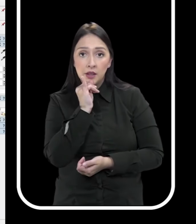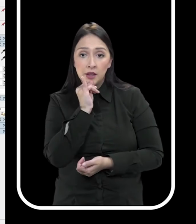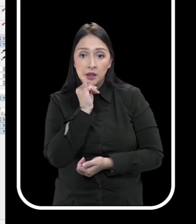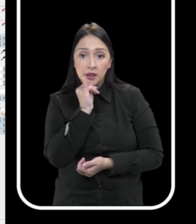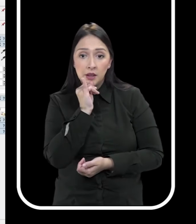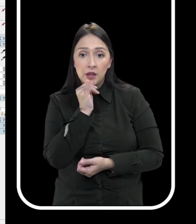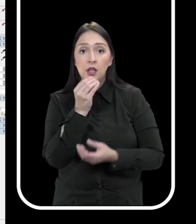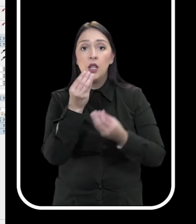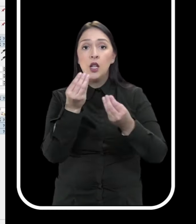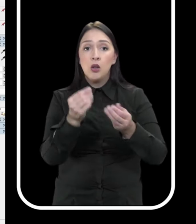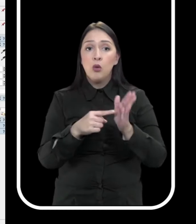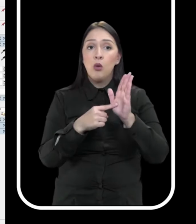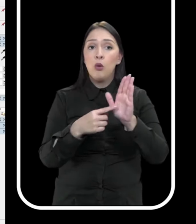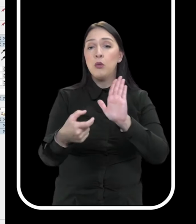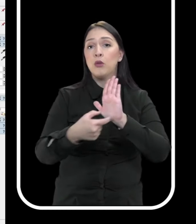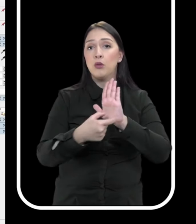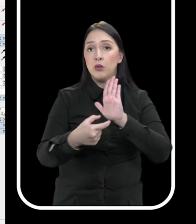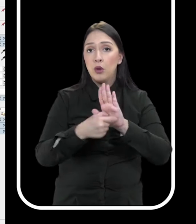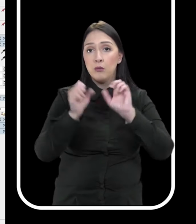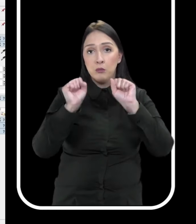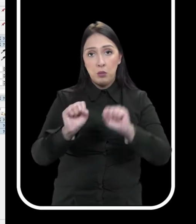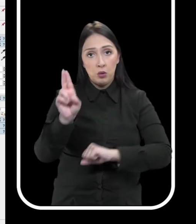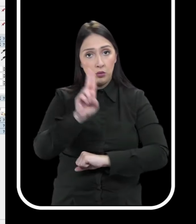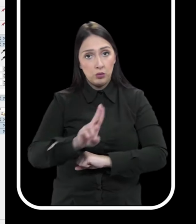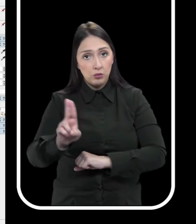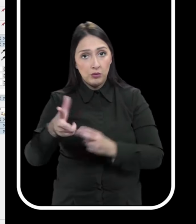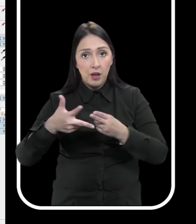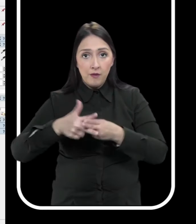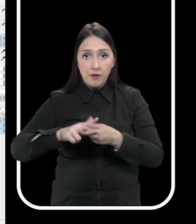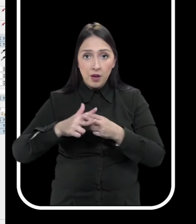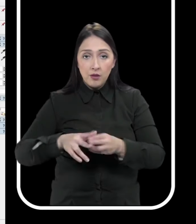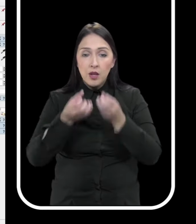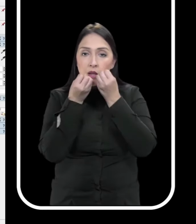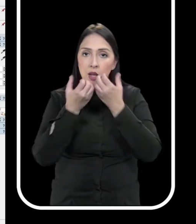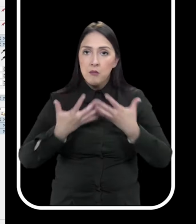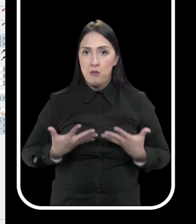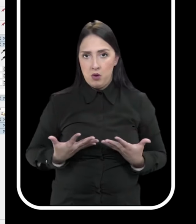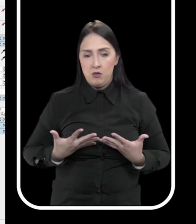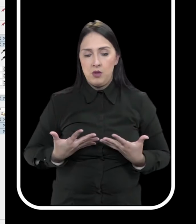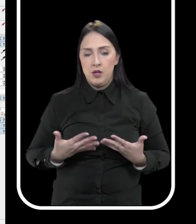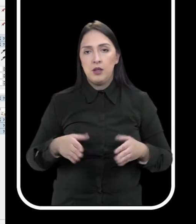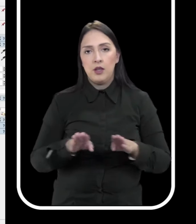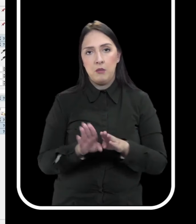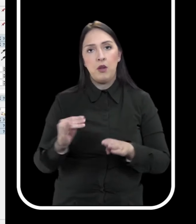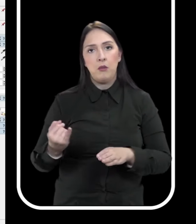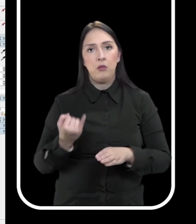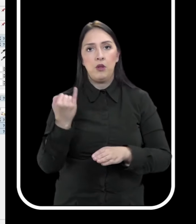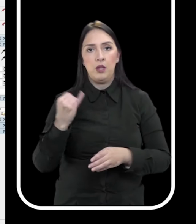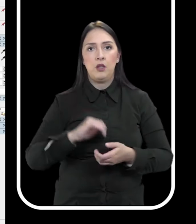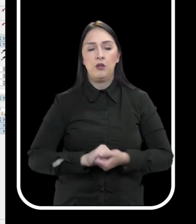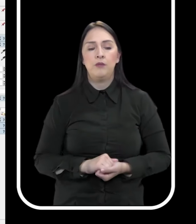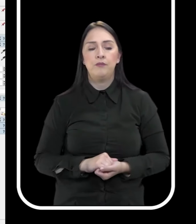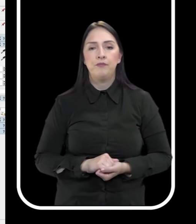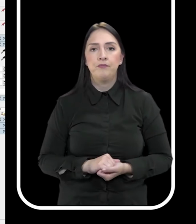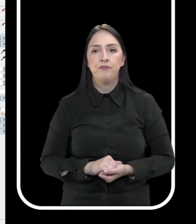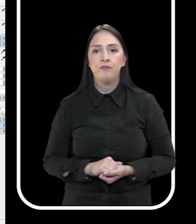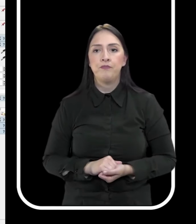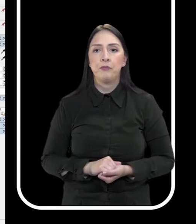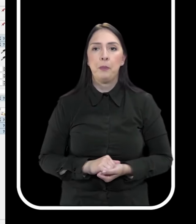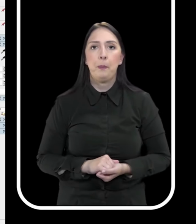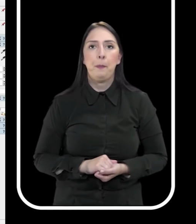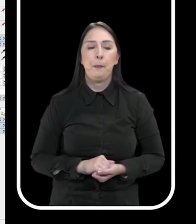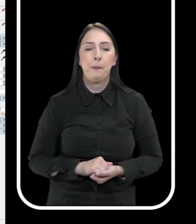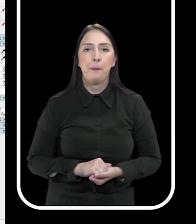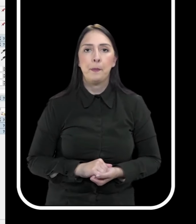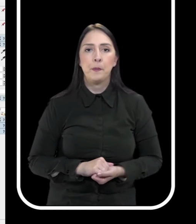exemplos de como o Flexim ele pode ser uma ferramenta bastante importante. Só pegar aqui